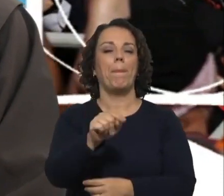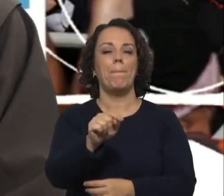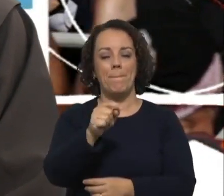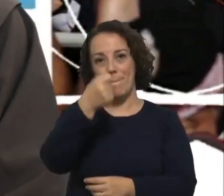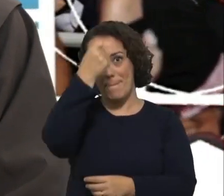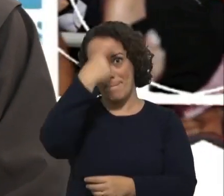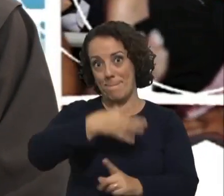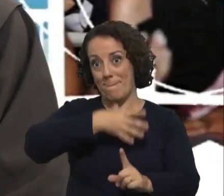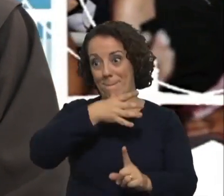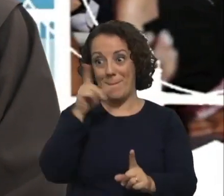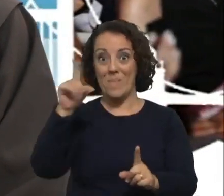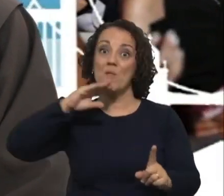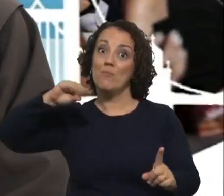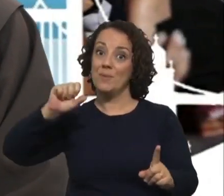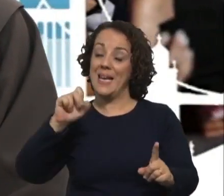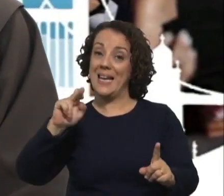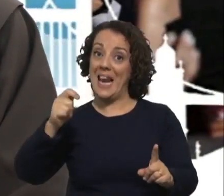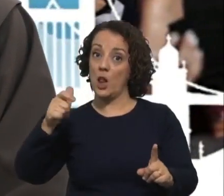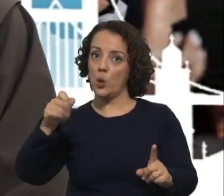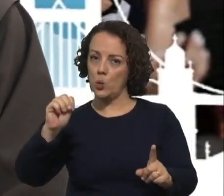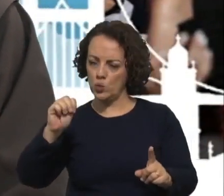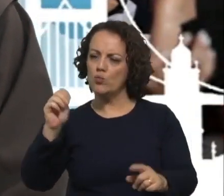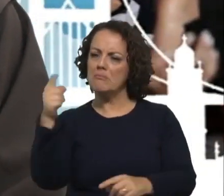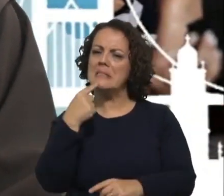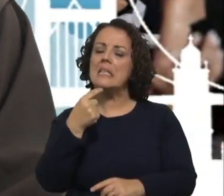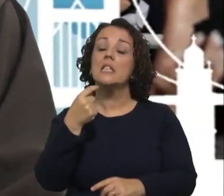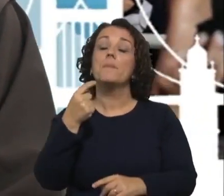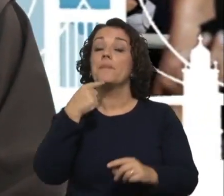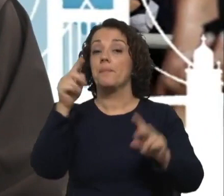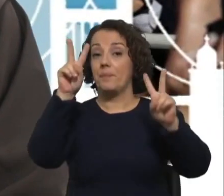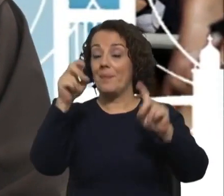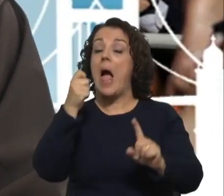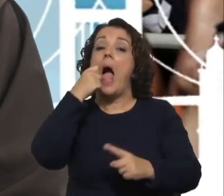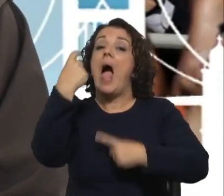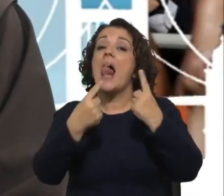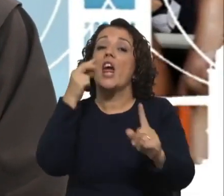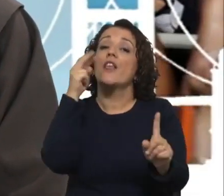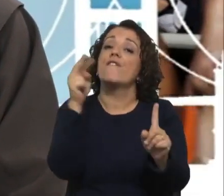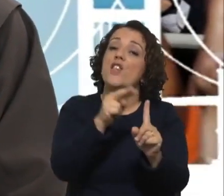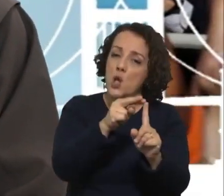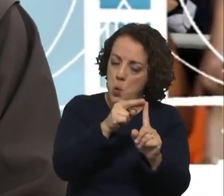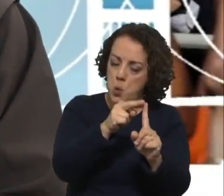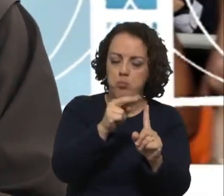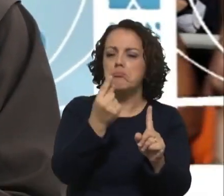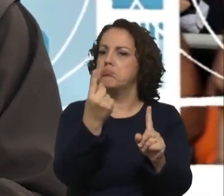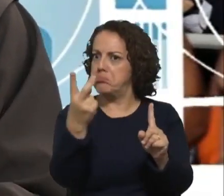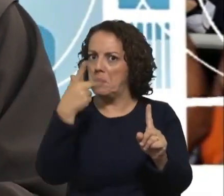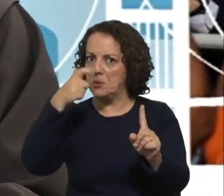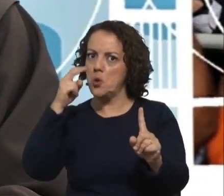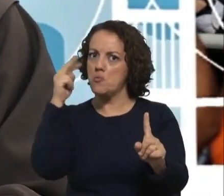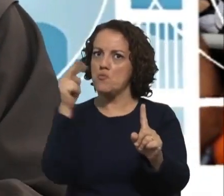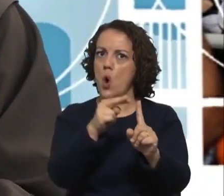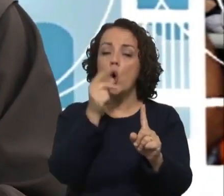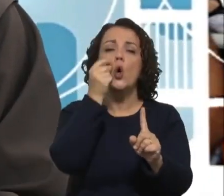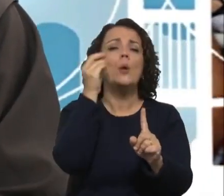relata Grécio, disse que alguém viu, e depois isto várias pessoas, mais que uma pessoa viram, não havia menino,